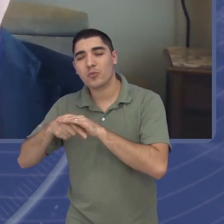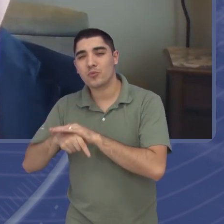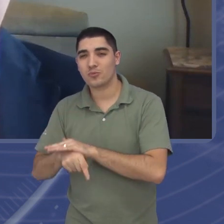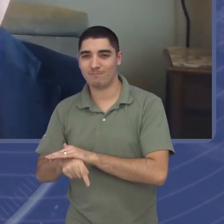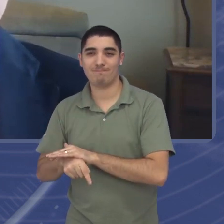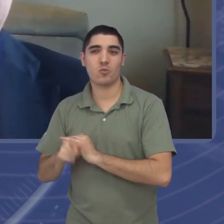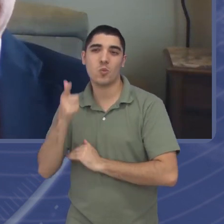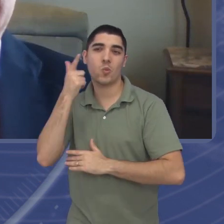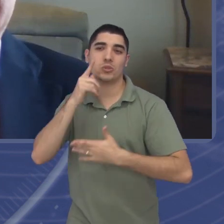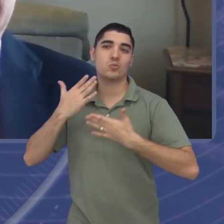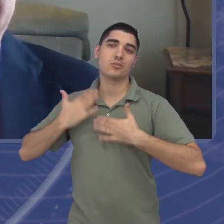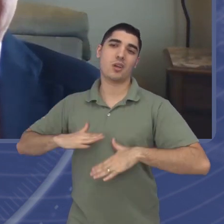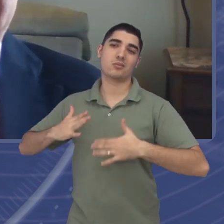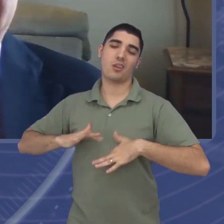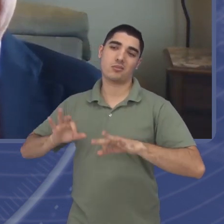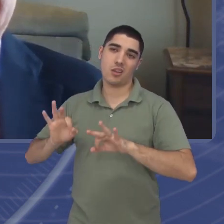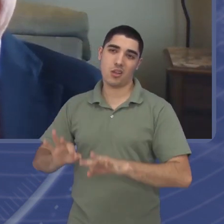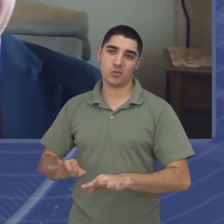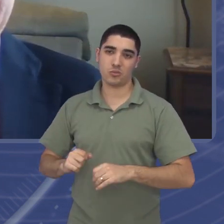descanso adequado.